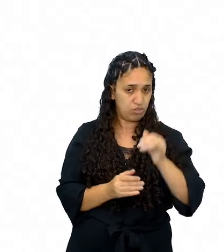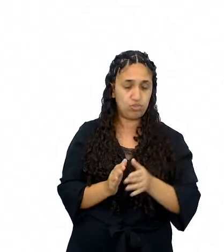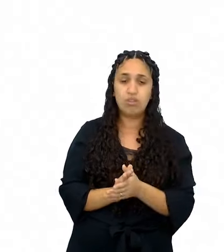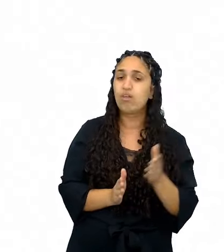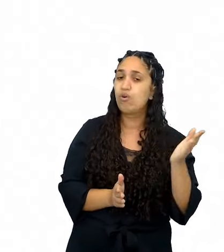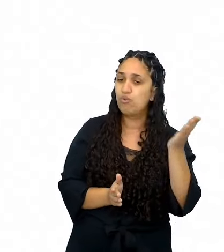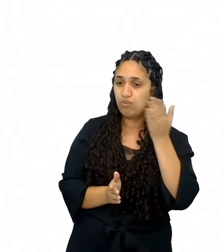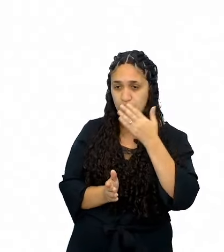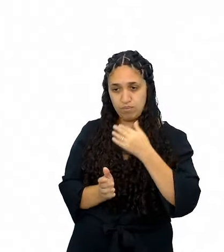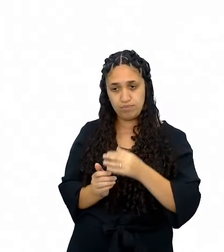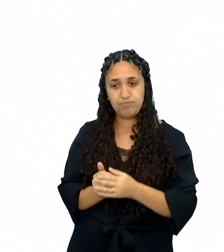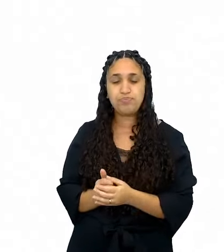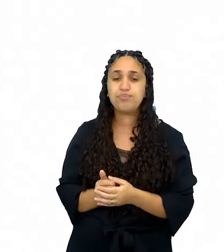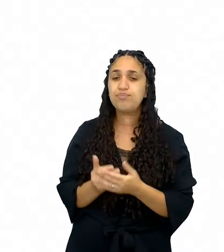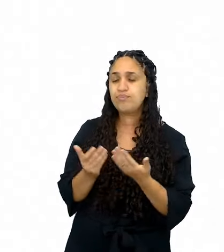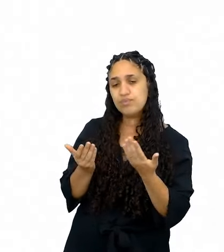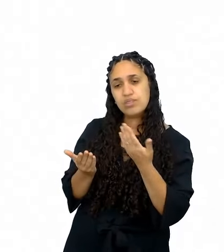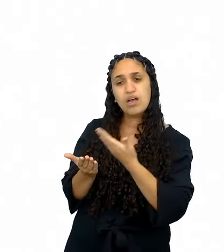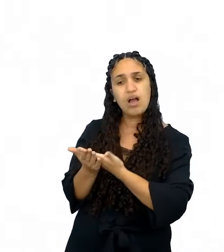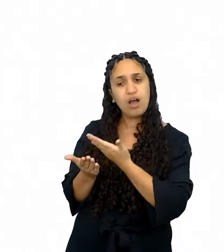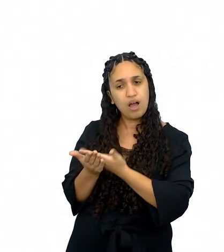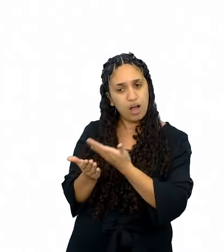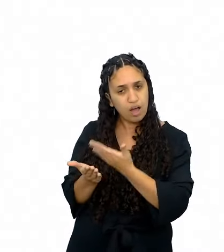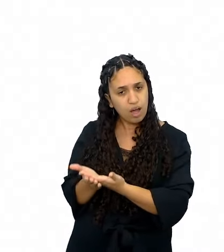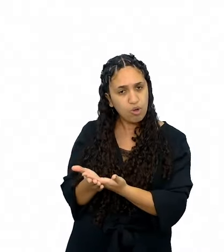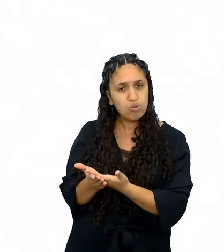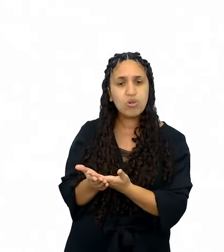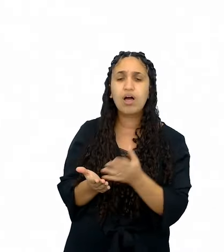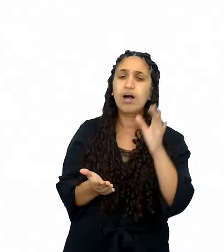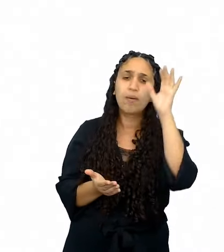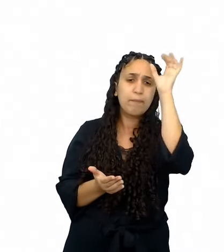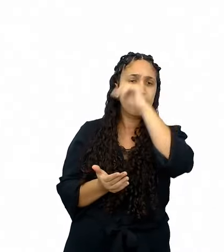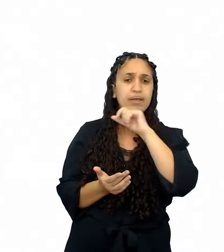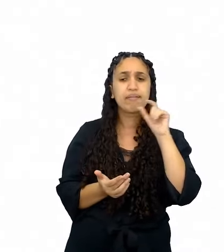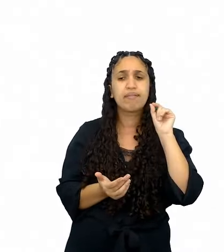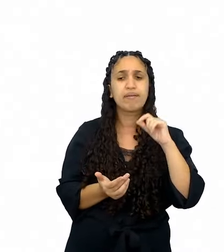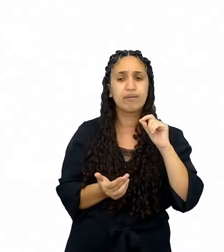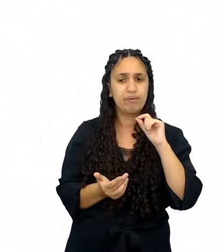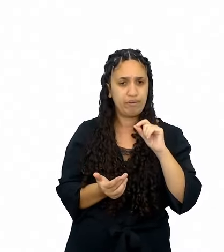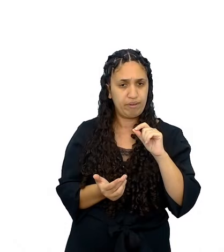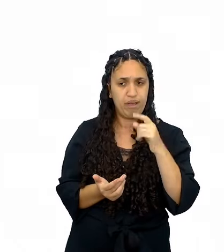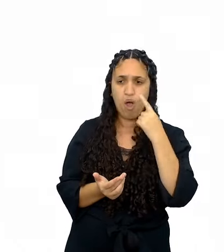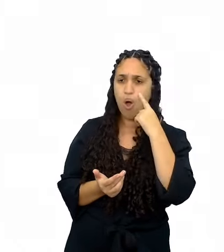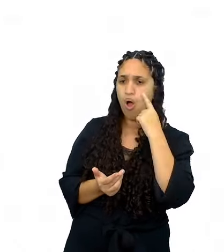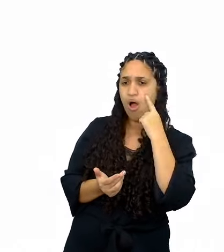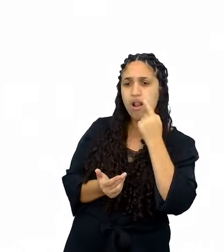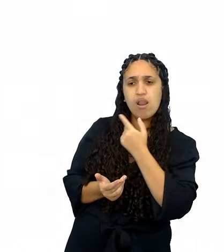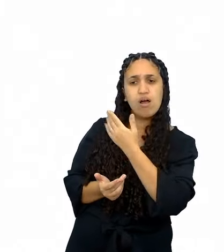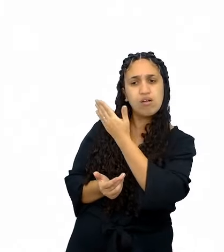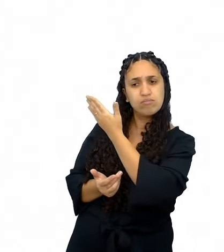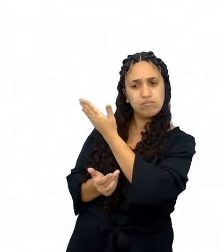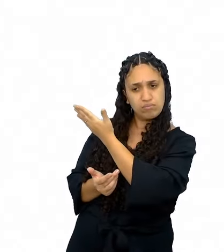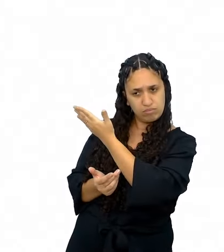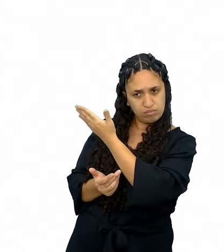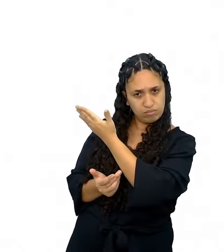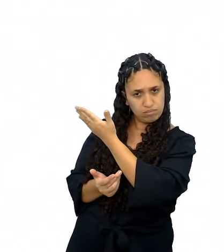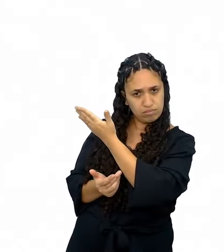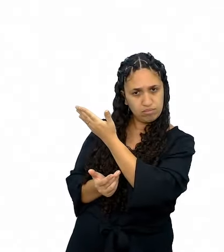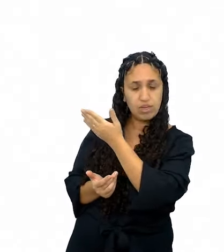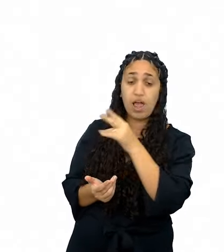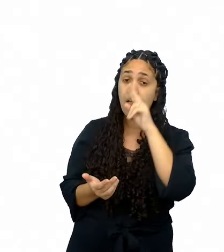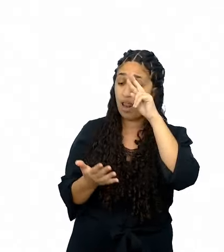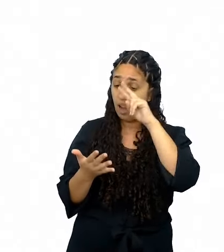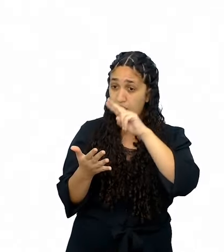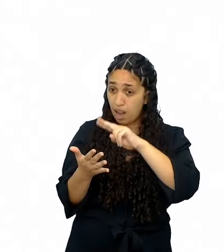só. Você voltará a ler o texto da aula anterior e produzirá um resumo com a sua turma,